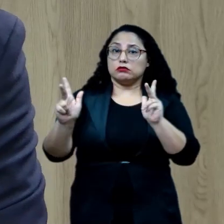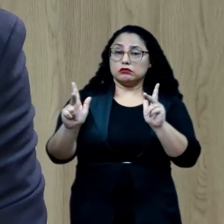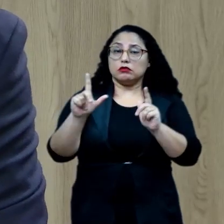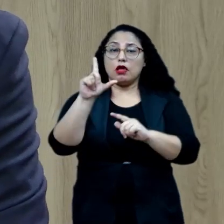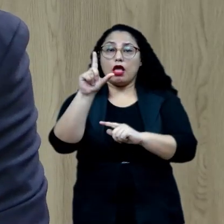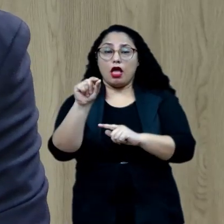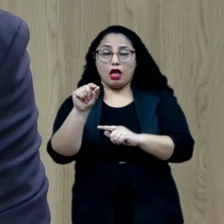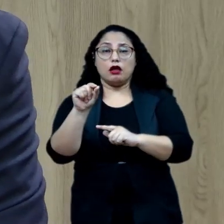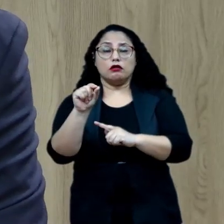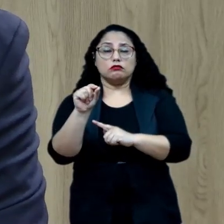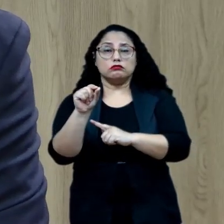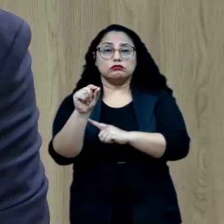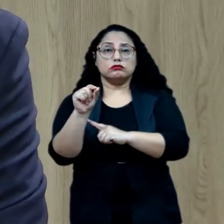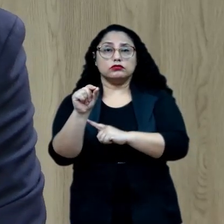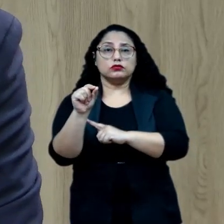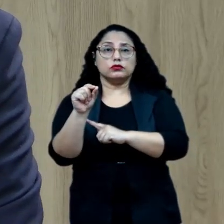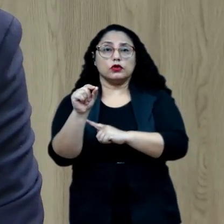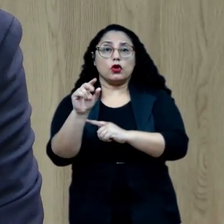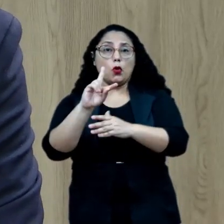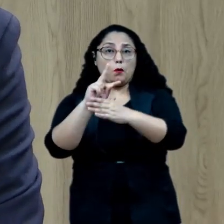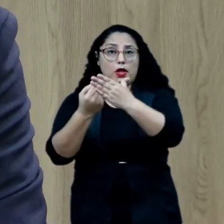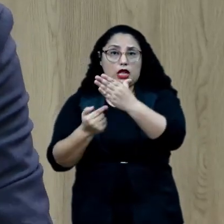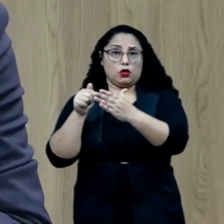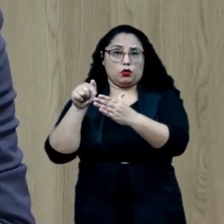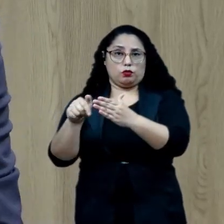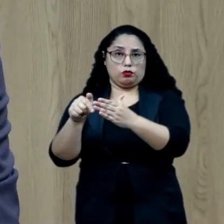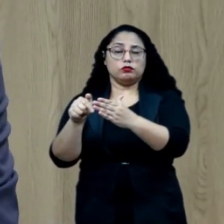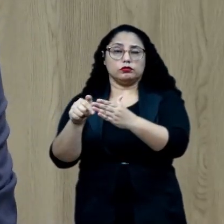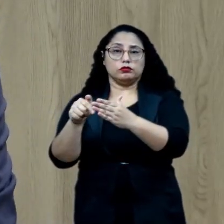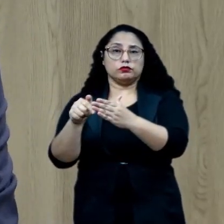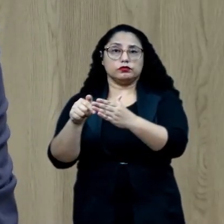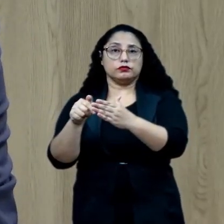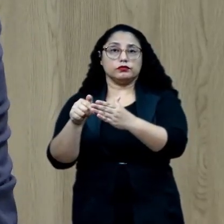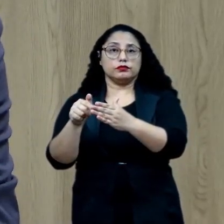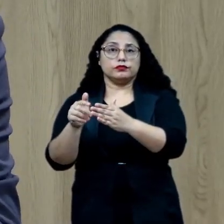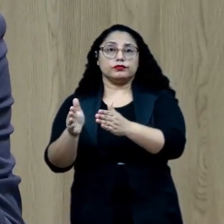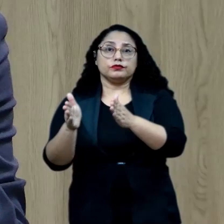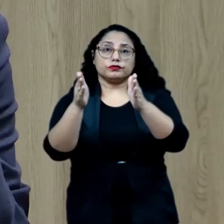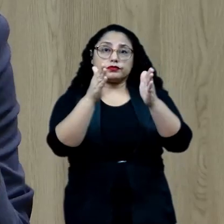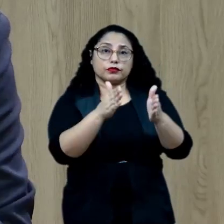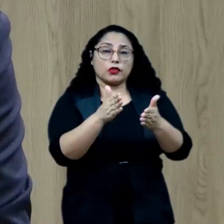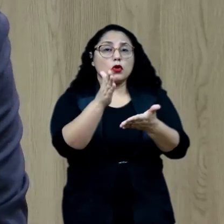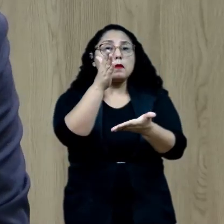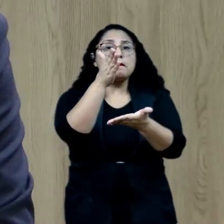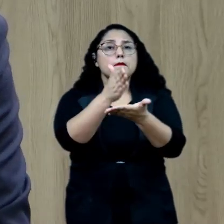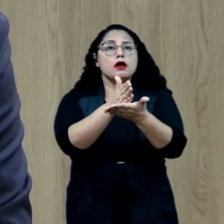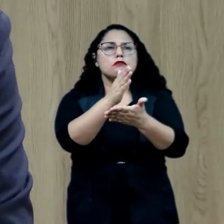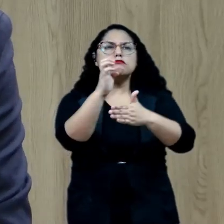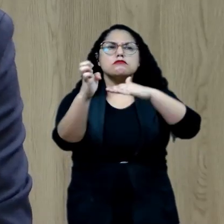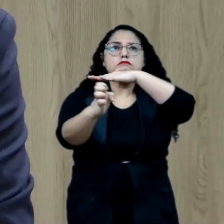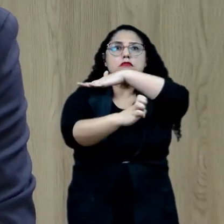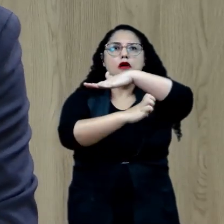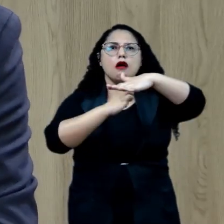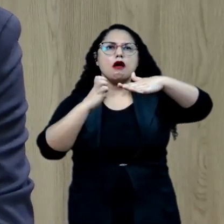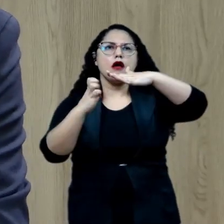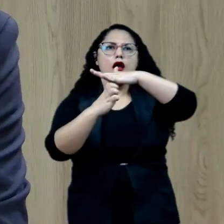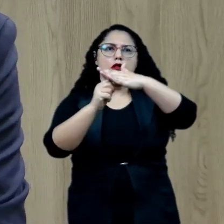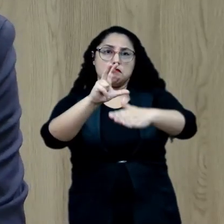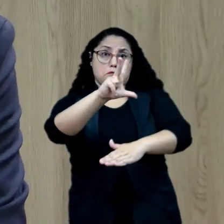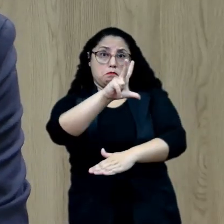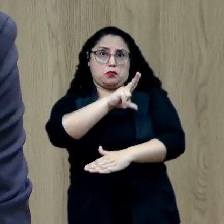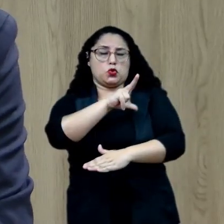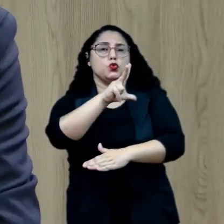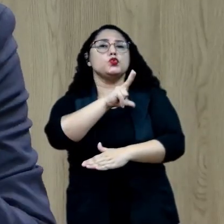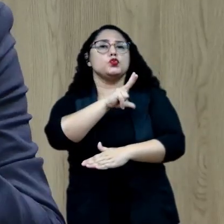é o bilinguismo. No meio corporativo